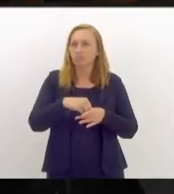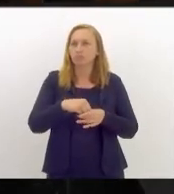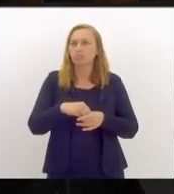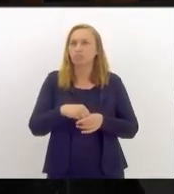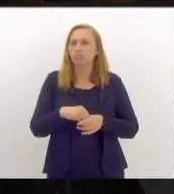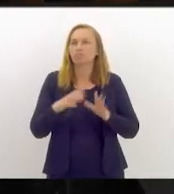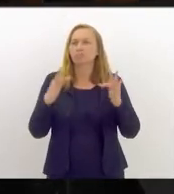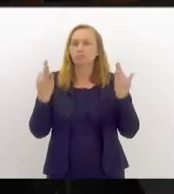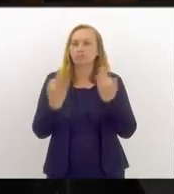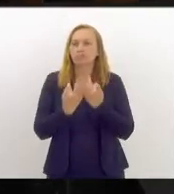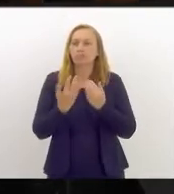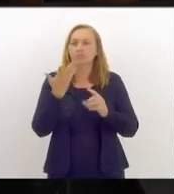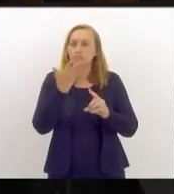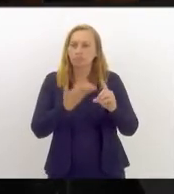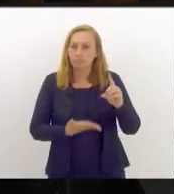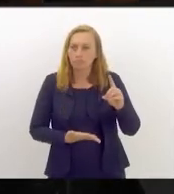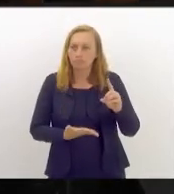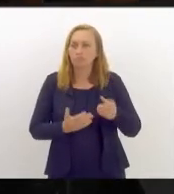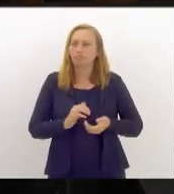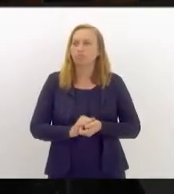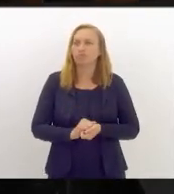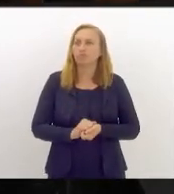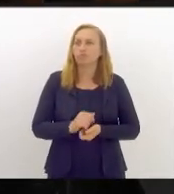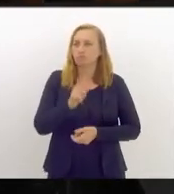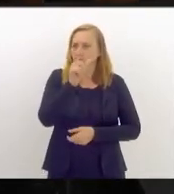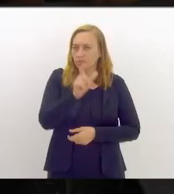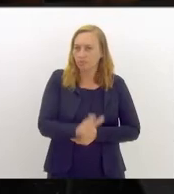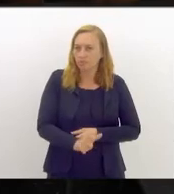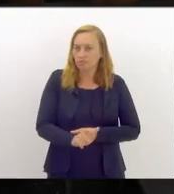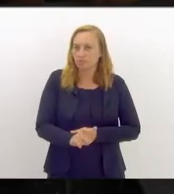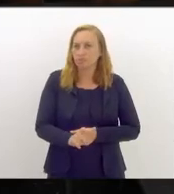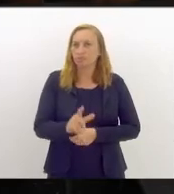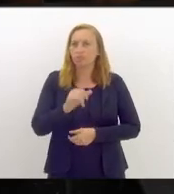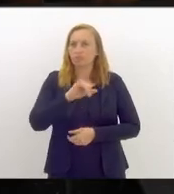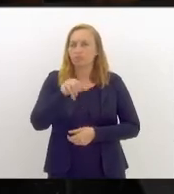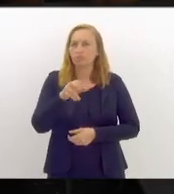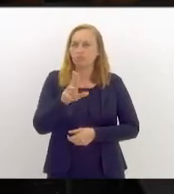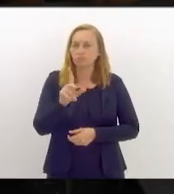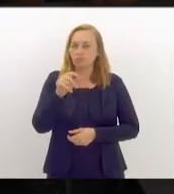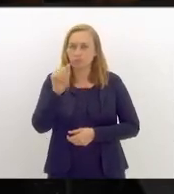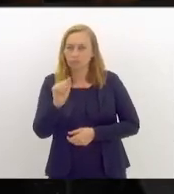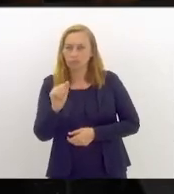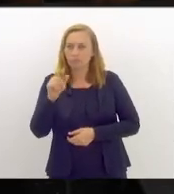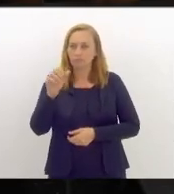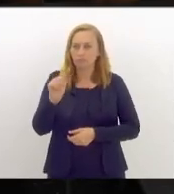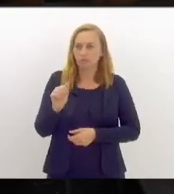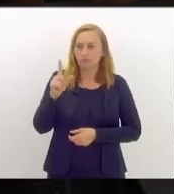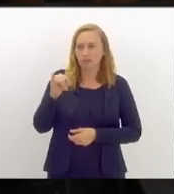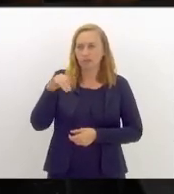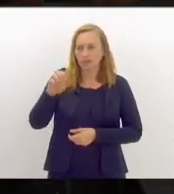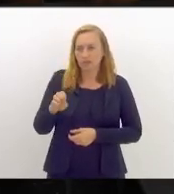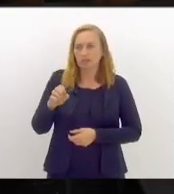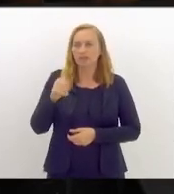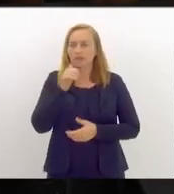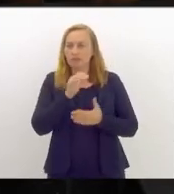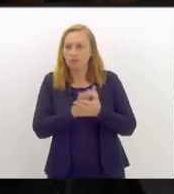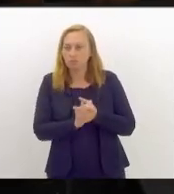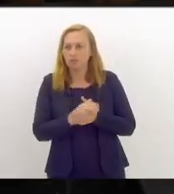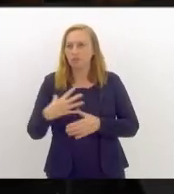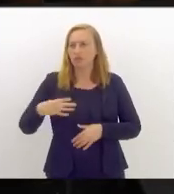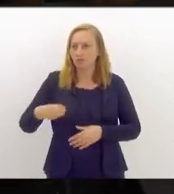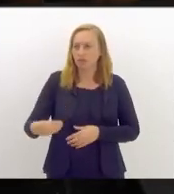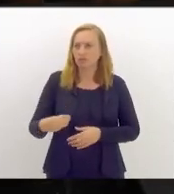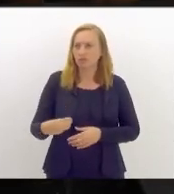família dos homenageados na pessoa da Juliana da Alice esposa e filha